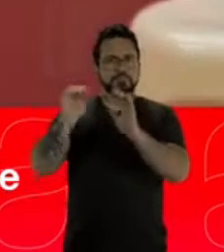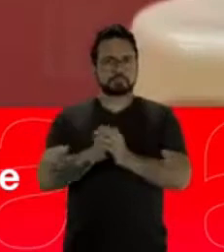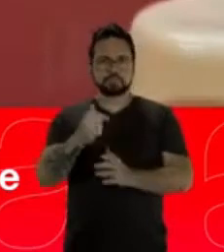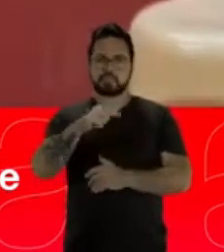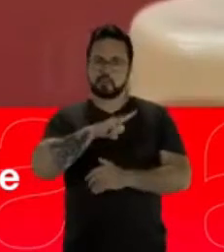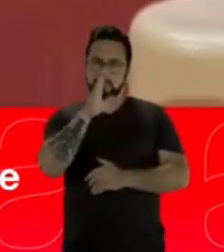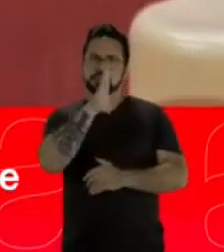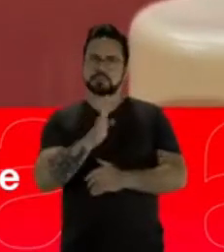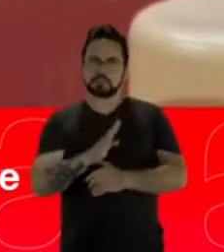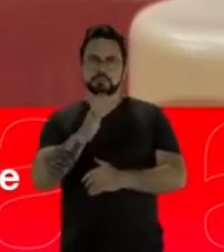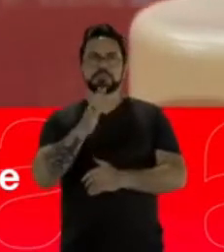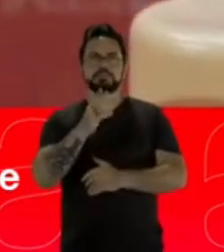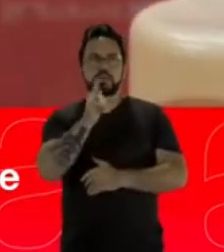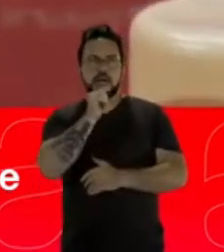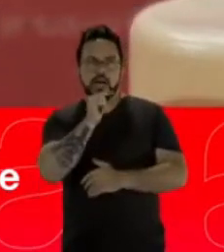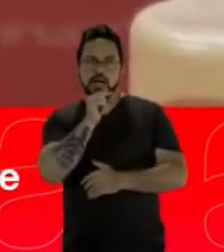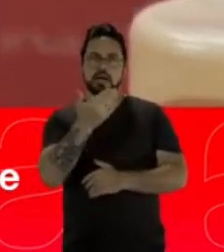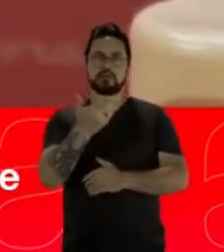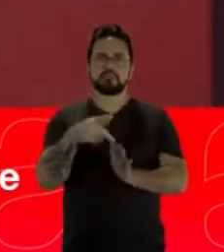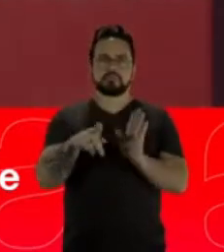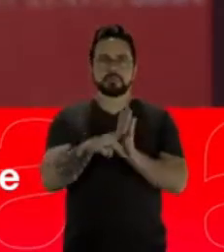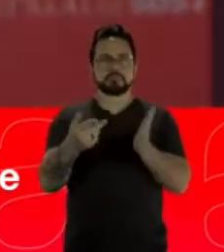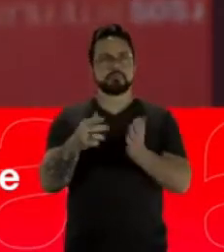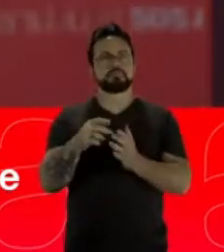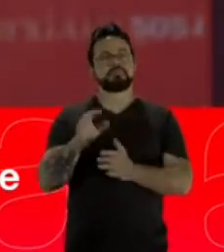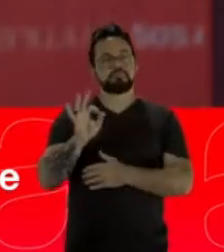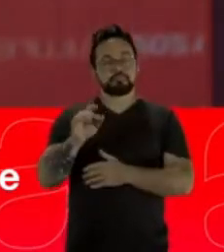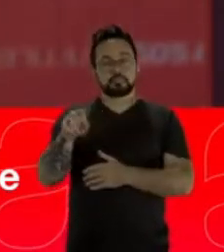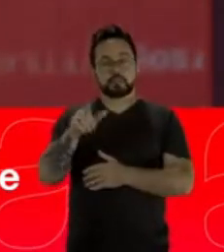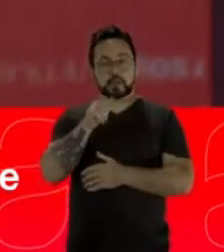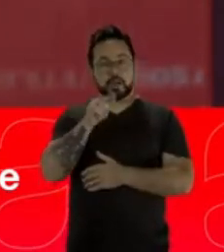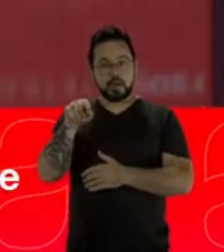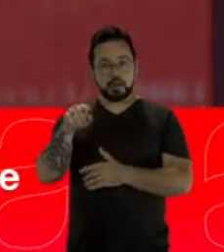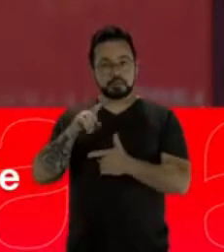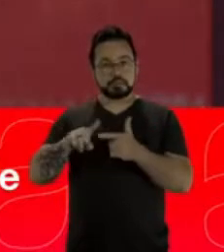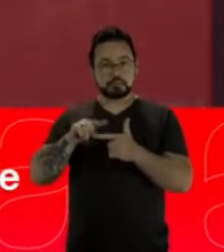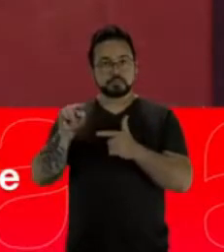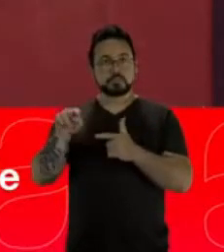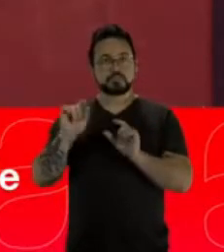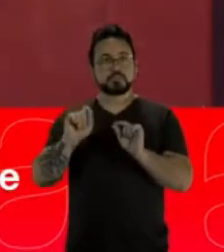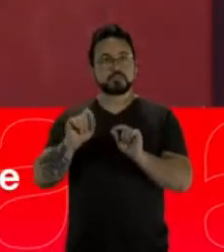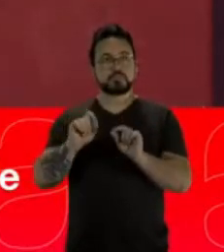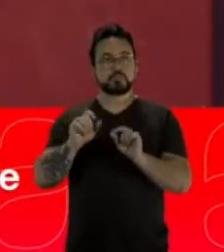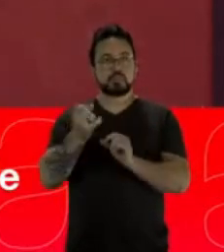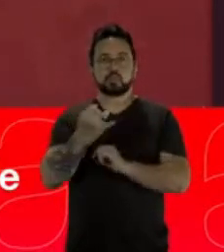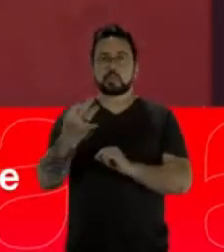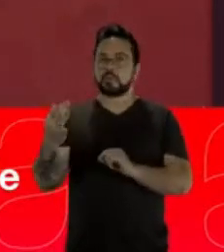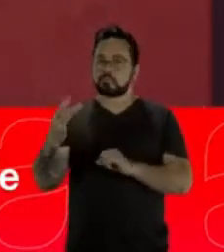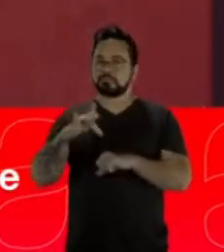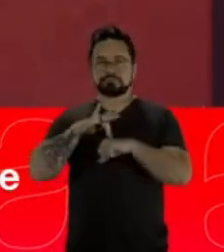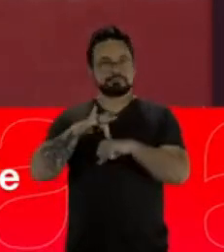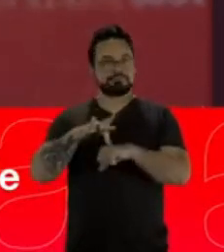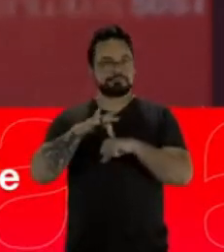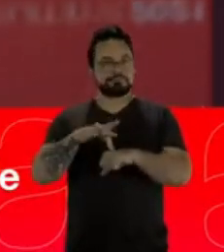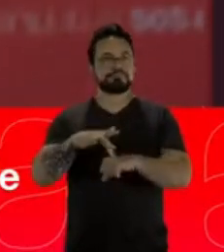boa que a gente tem no Brasil, né? Tanta água doce. Exato. E uma água que está sendo prejudicada... num volume absurdo, né,